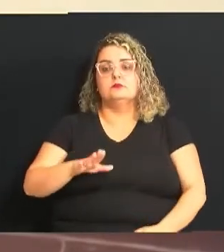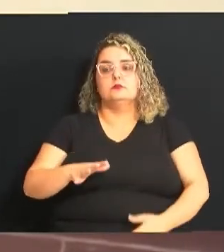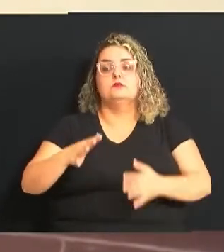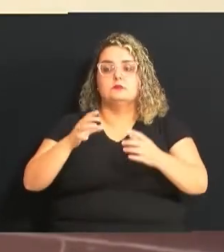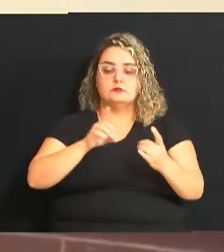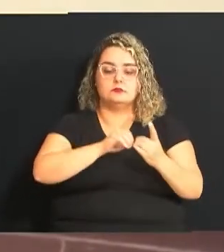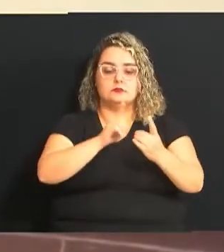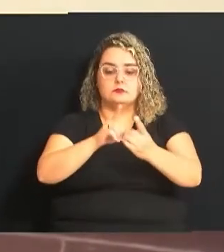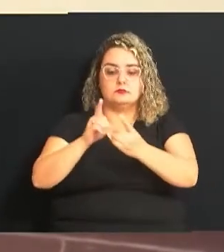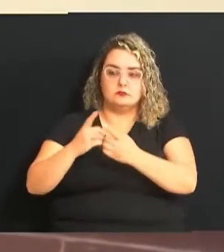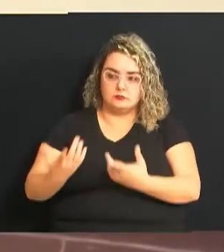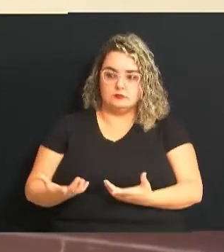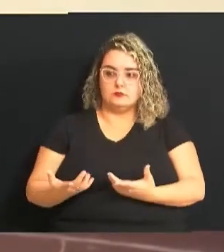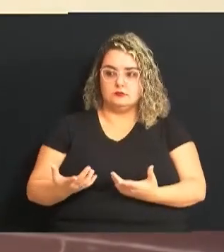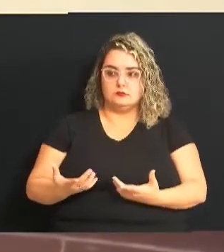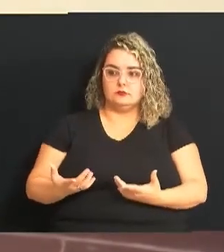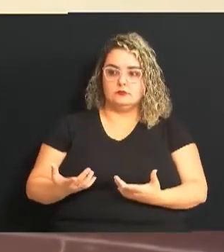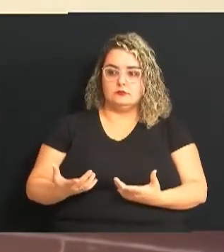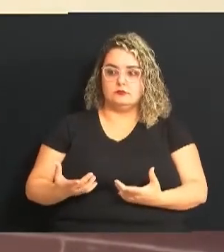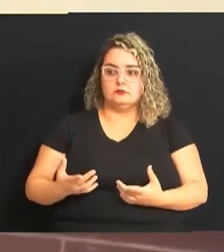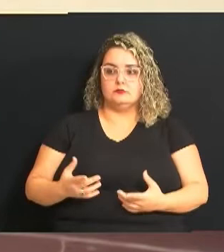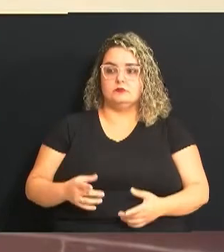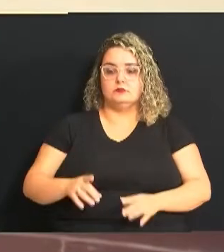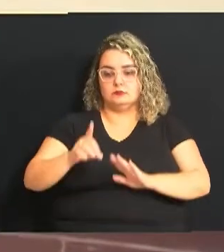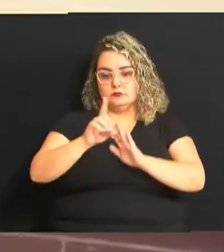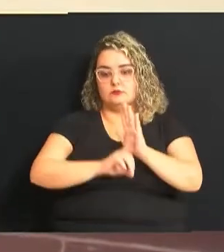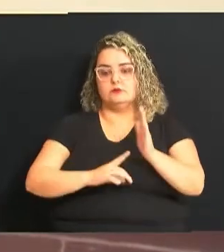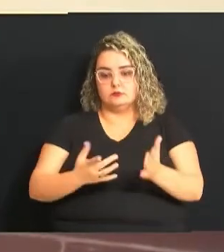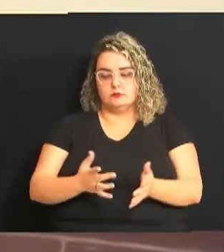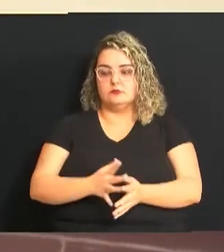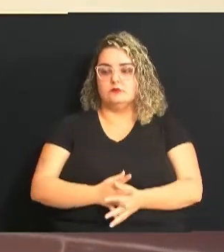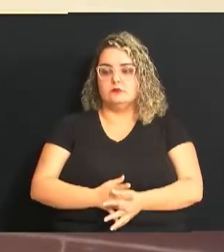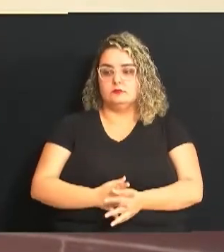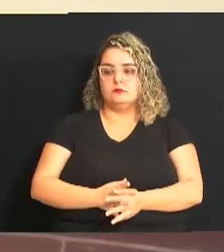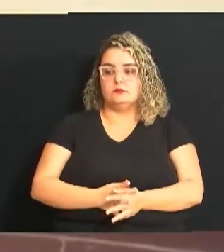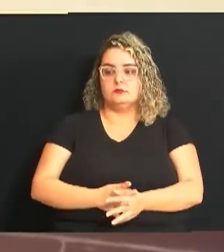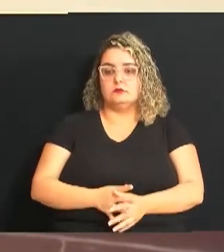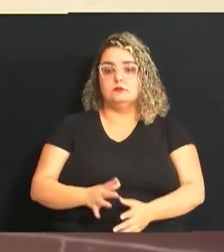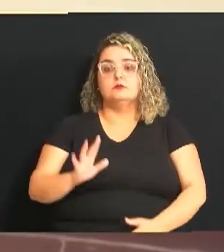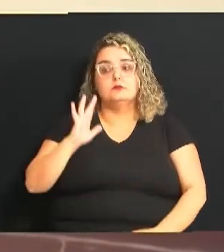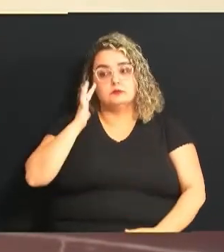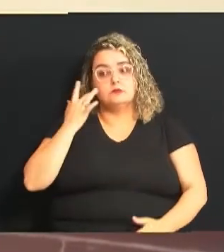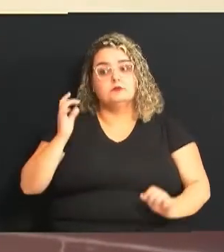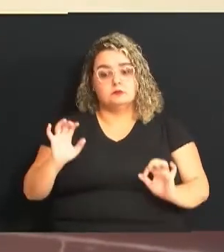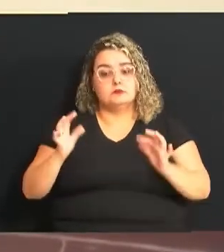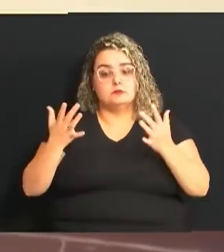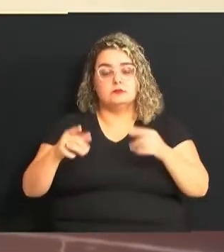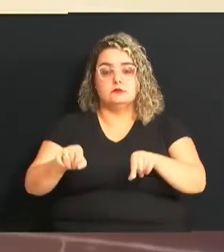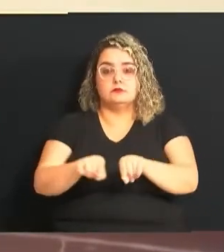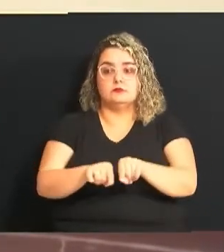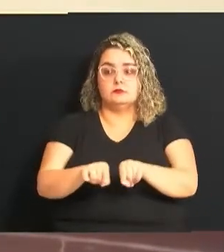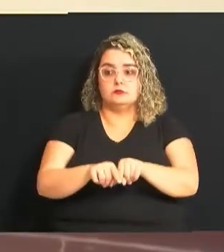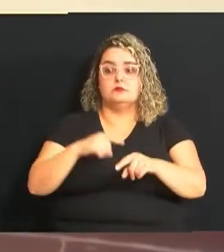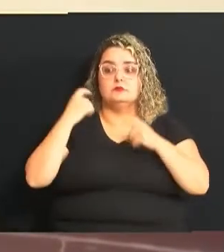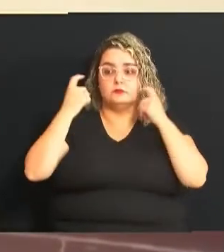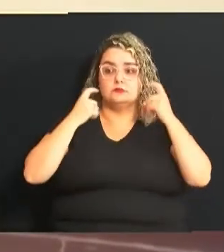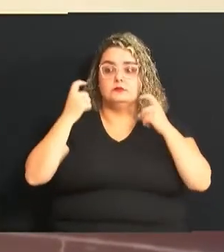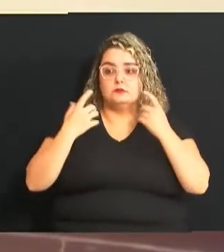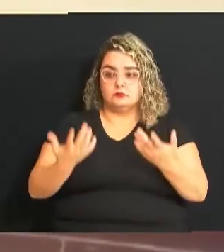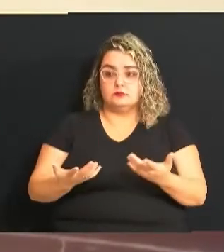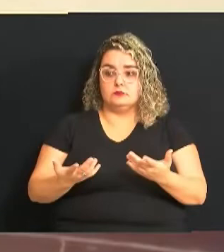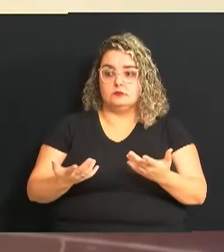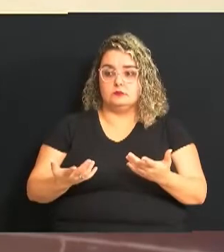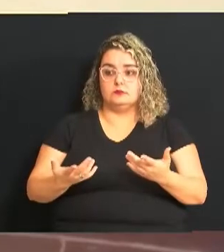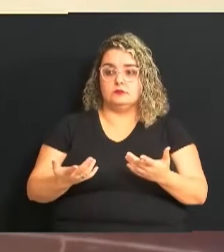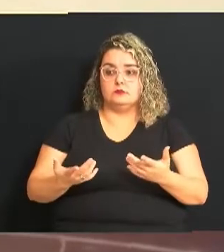na perspectiva dos seus direitos. Então, eu acho que é celebrar e, ao mesmo tempo, se preocupar com o fato de muitos